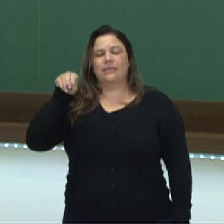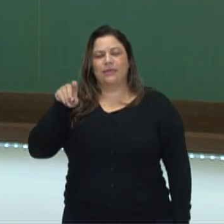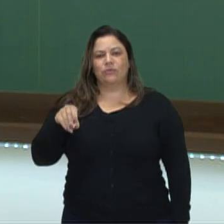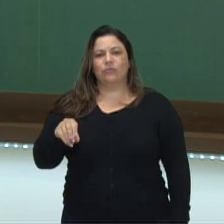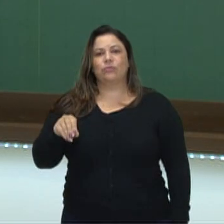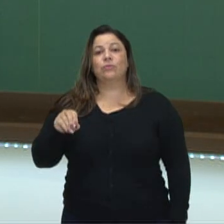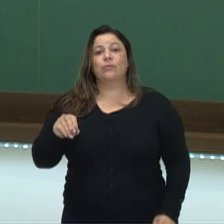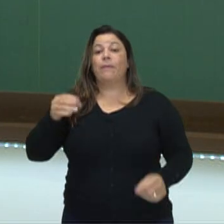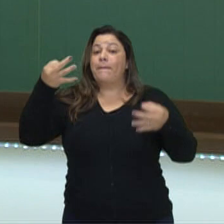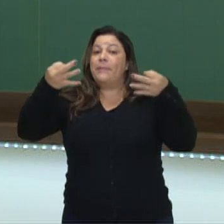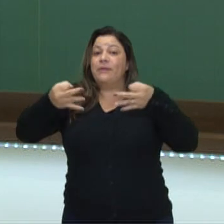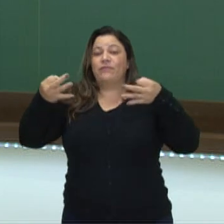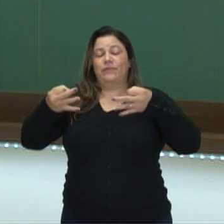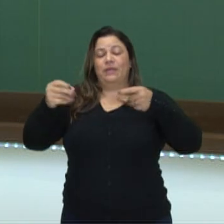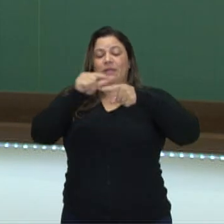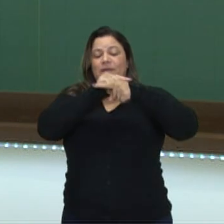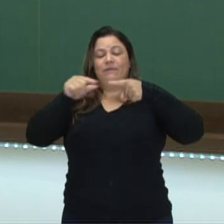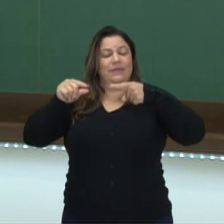será um quadrado perfeito.